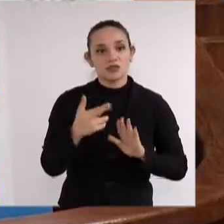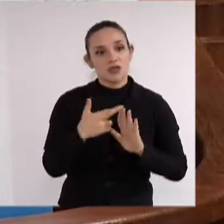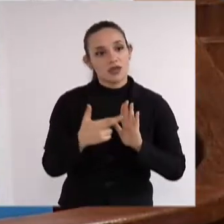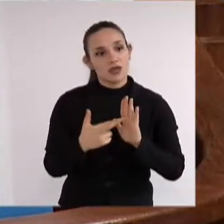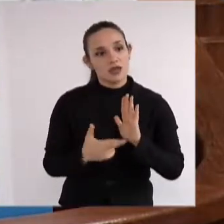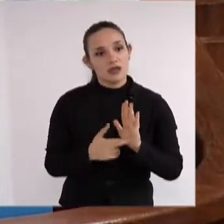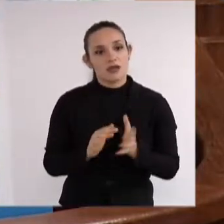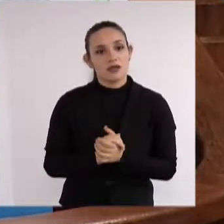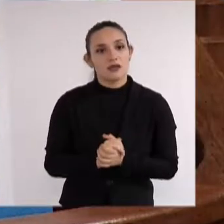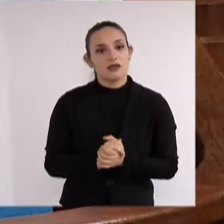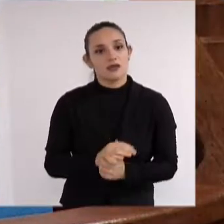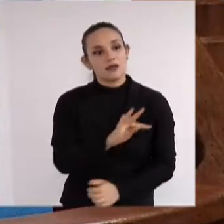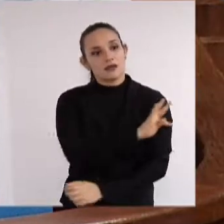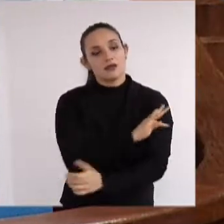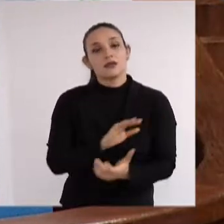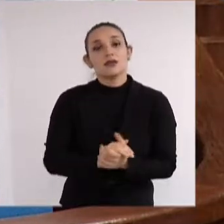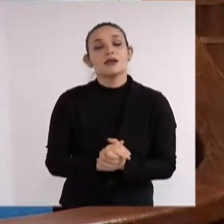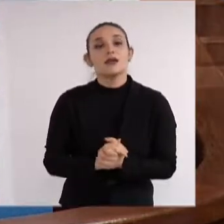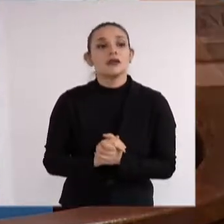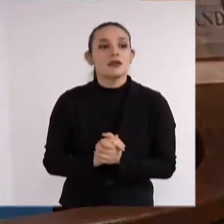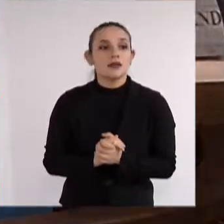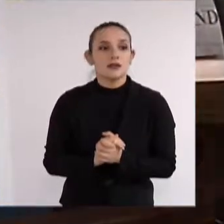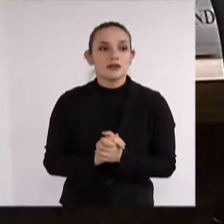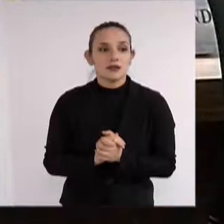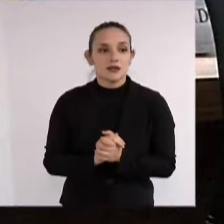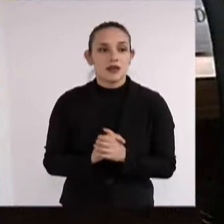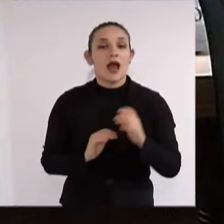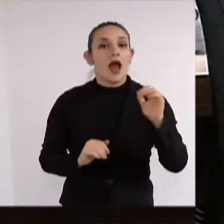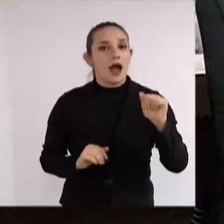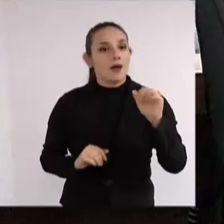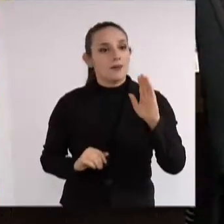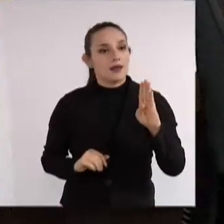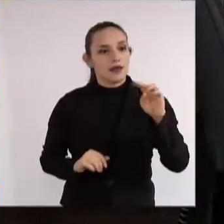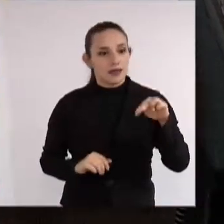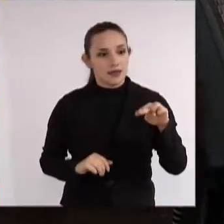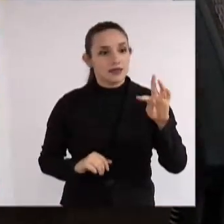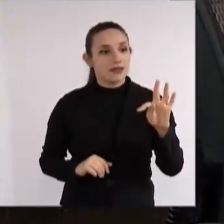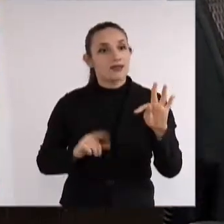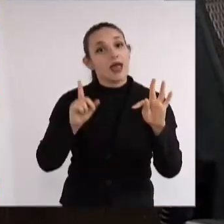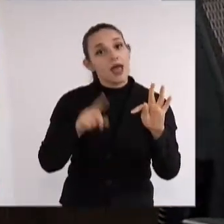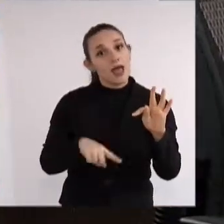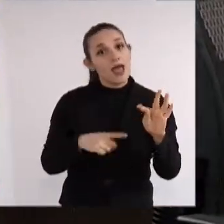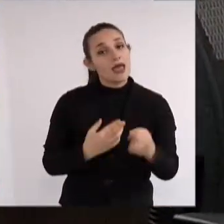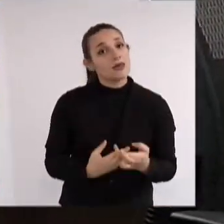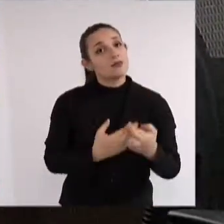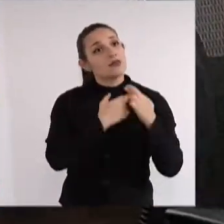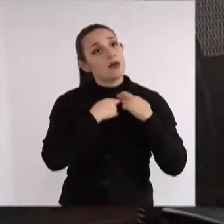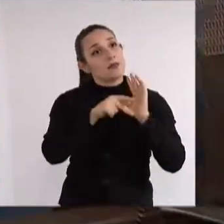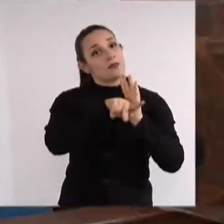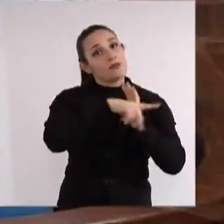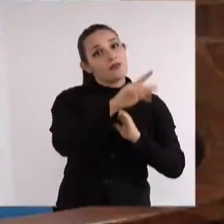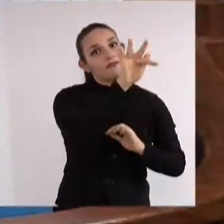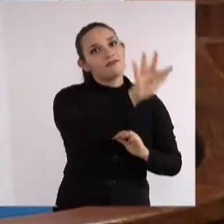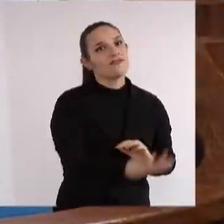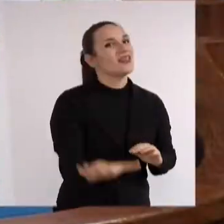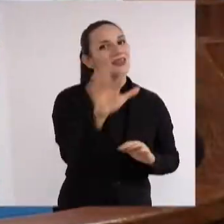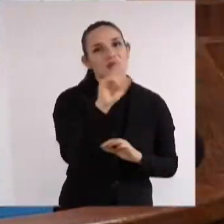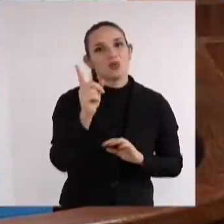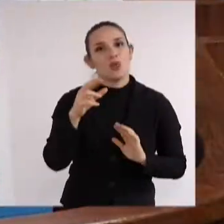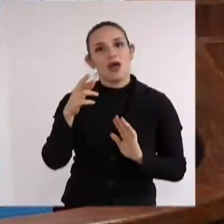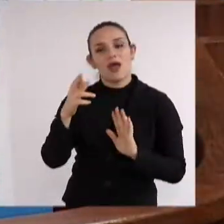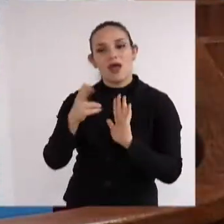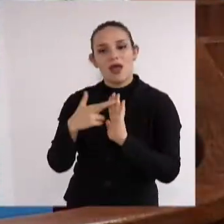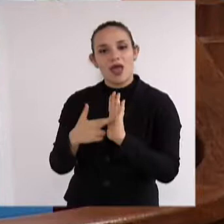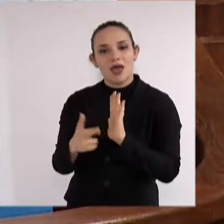Técnicas. Quem estabelece parâmetros é a ABNT. Isso é legislação federal. Isso não é regra